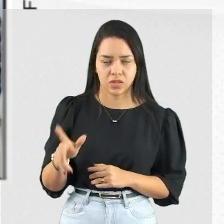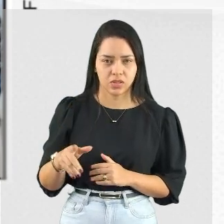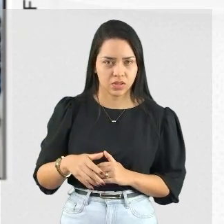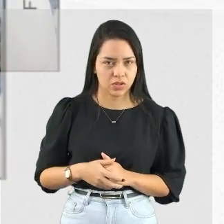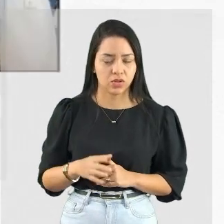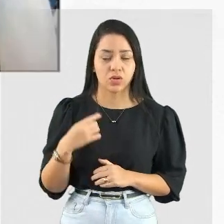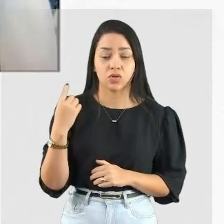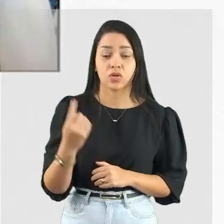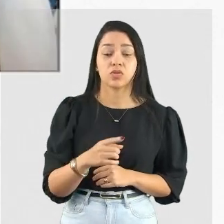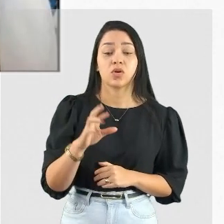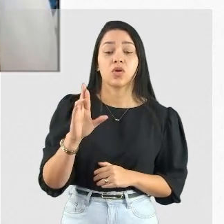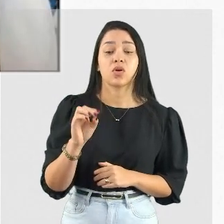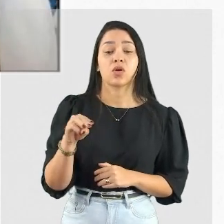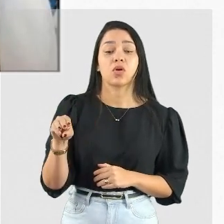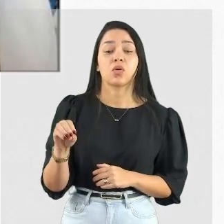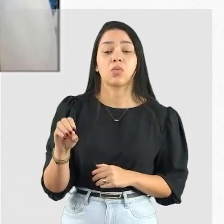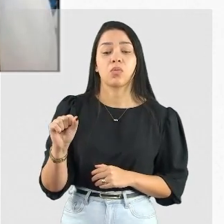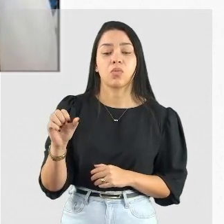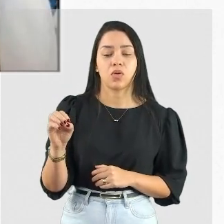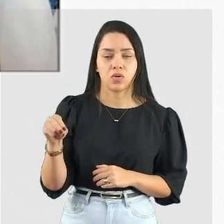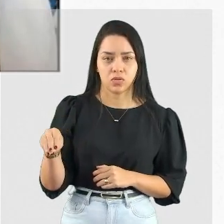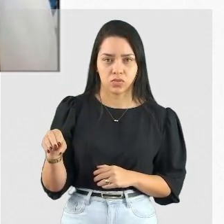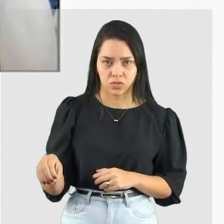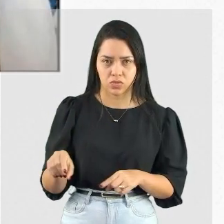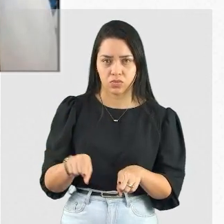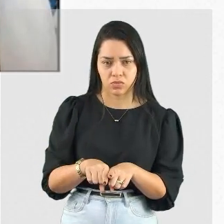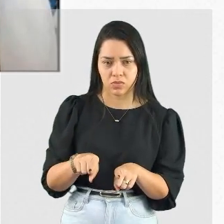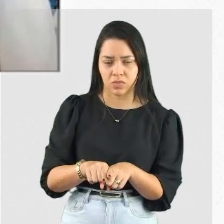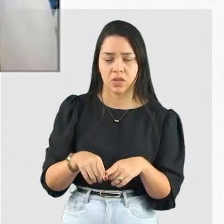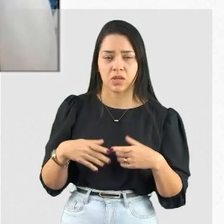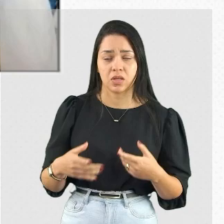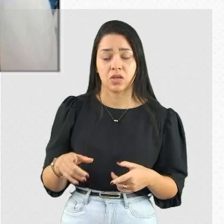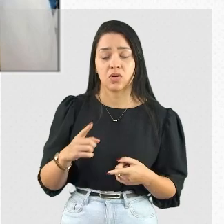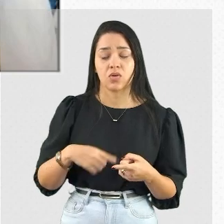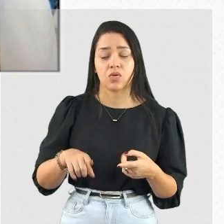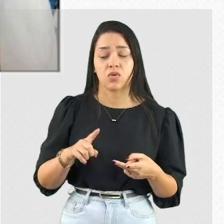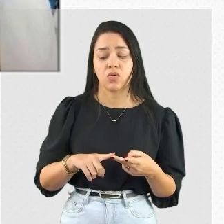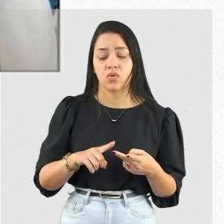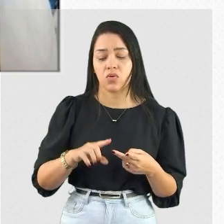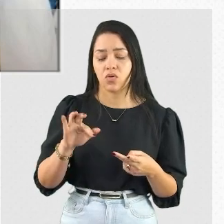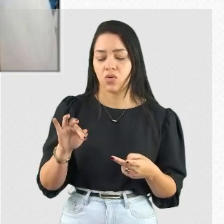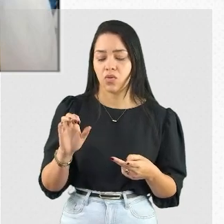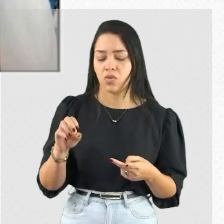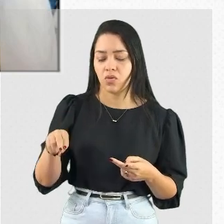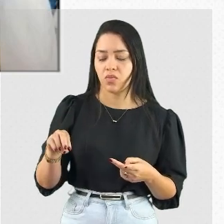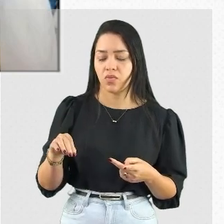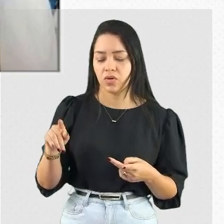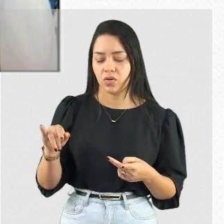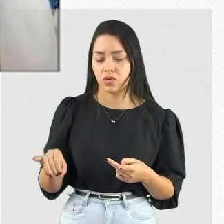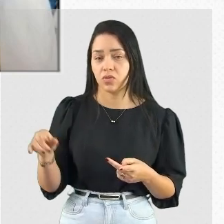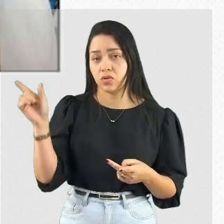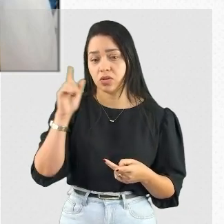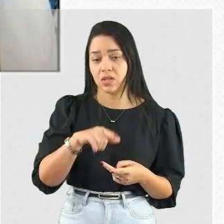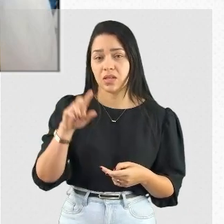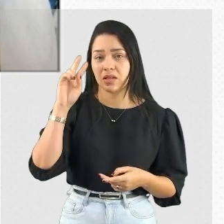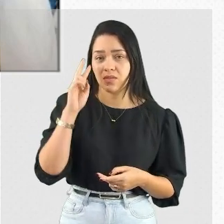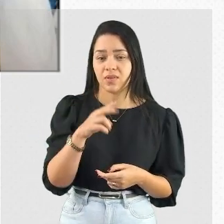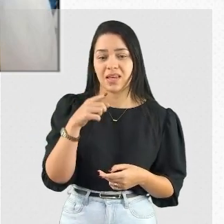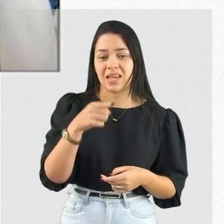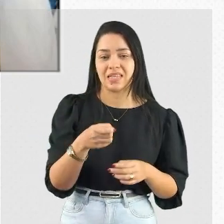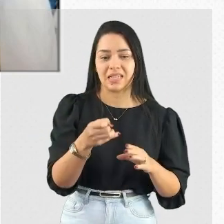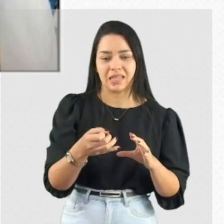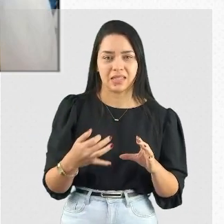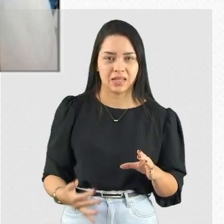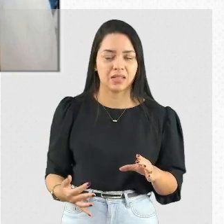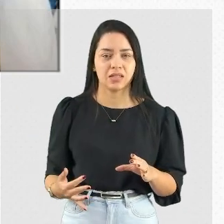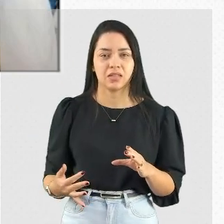no nosso cromossomo, está lá no nosso núcleo, na célula, e o fenótipo, pessoal, é o que a gente consegue ver, é a característica ali que a